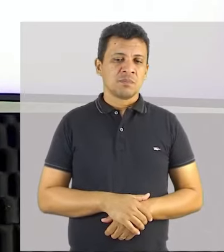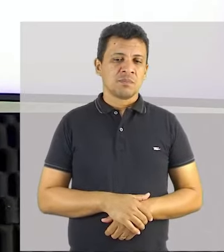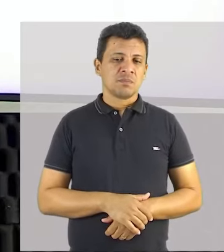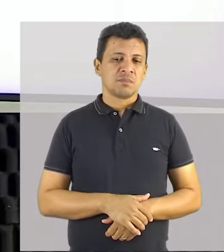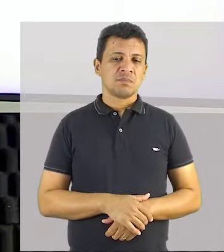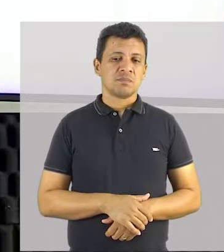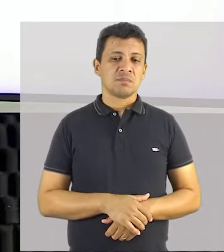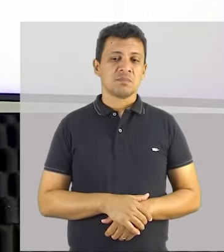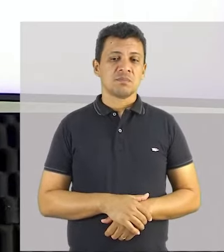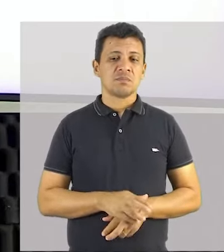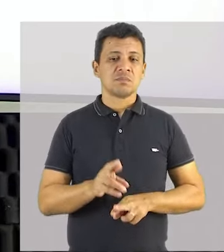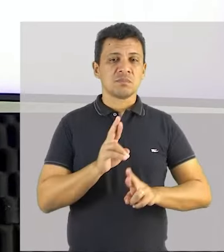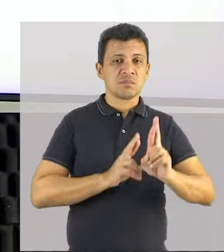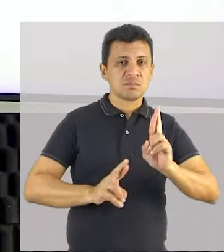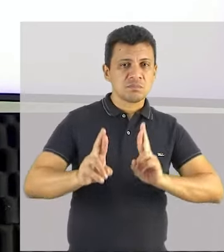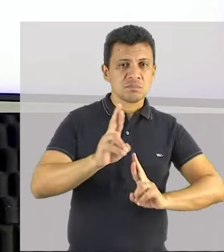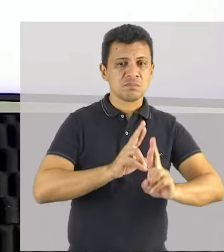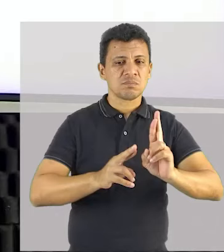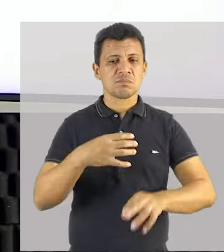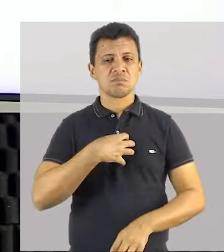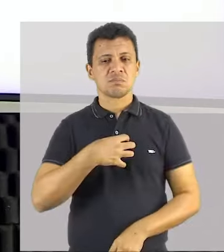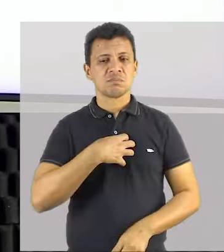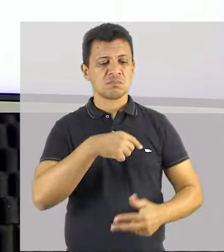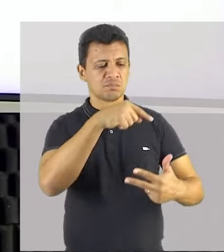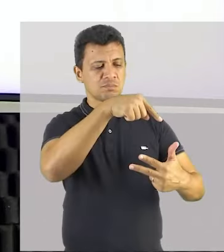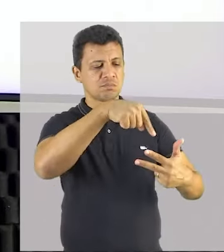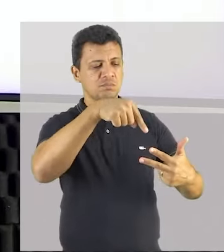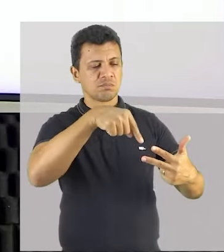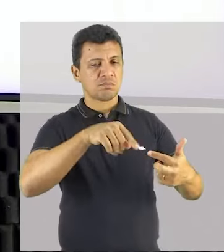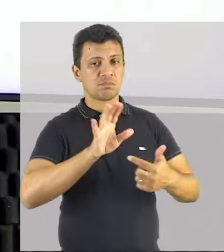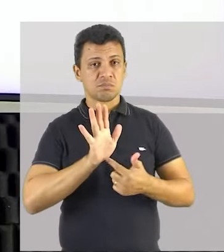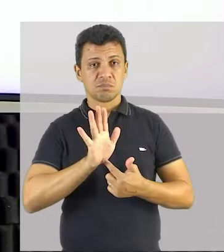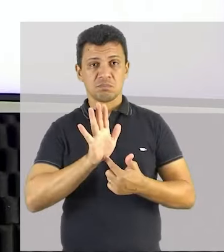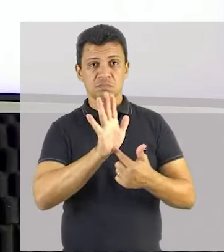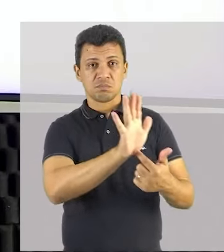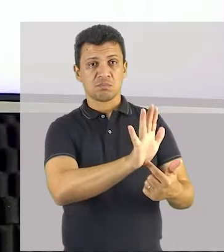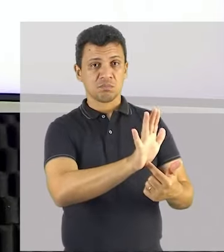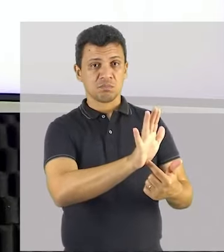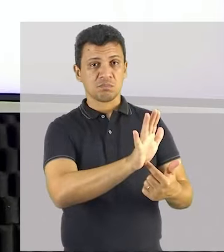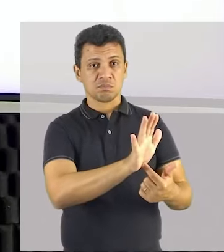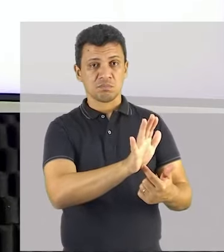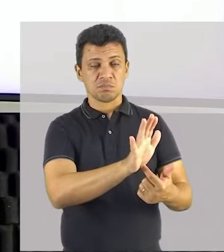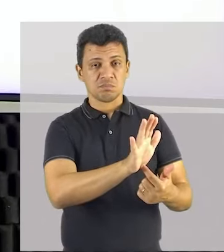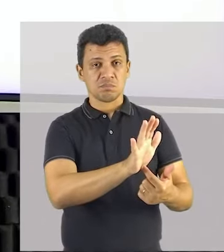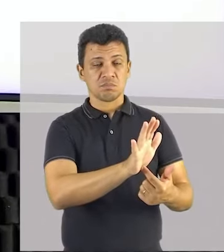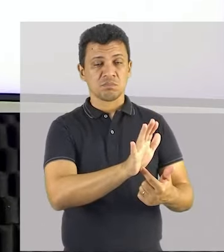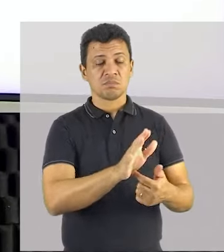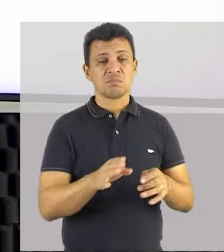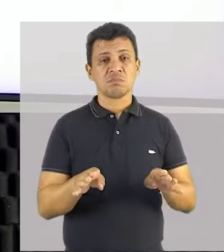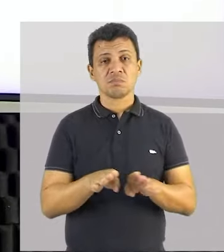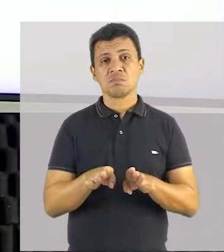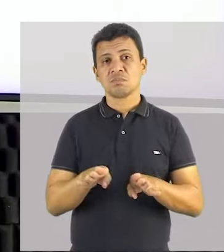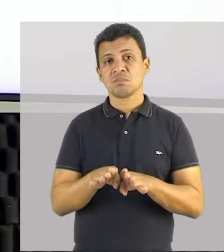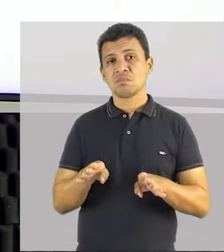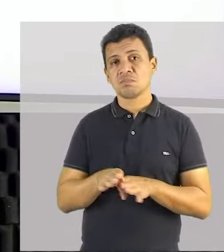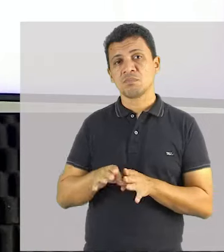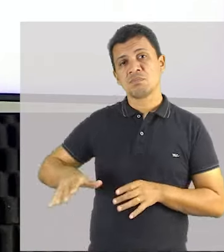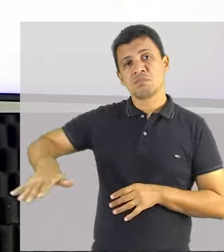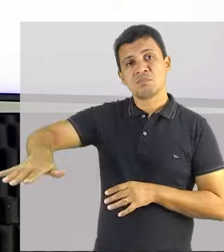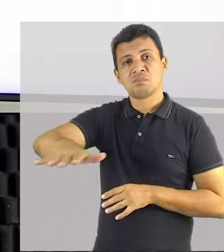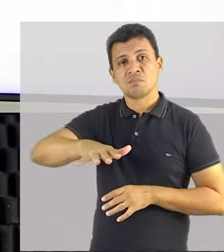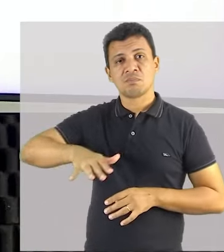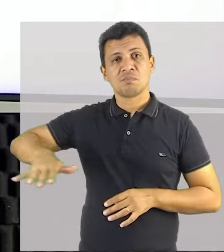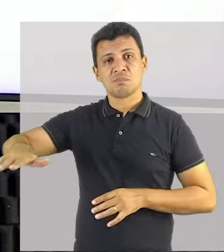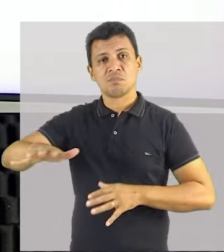né relacionando os sintomas apresentando apresentados com as condições sanitárias